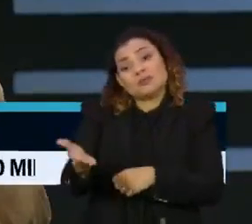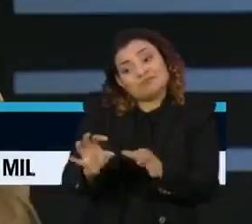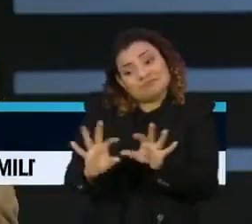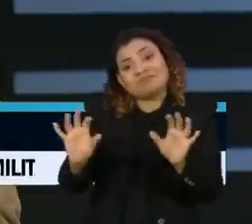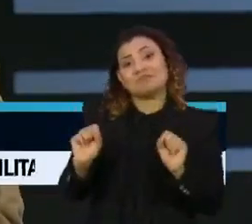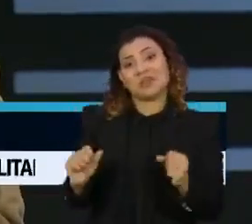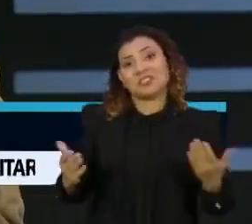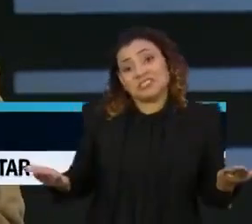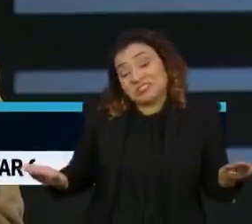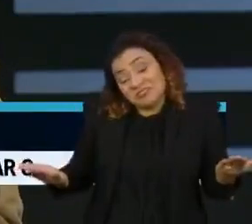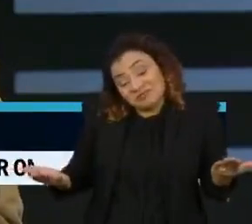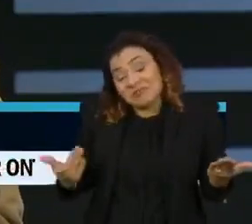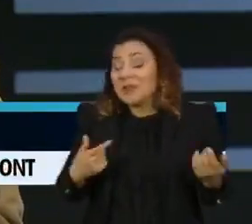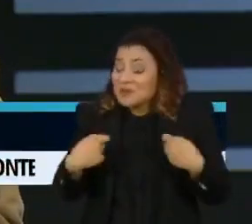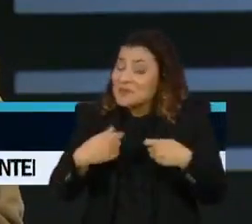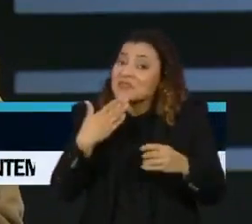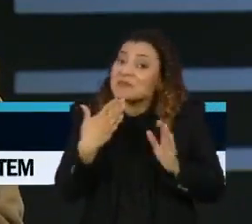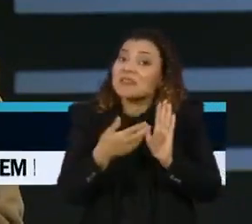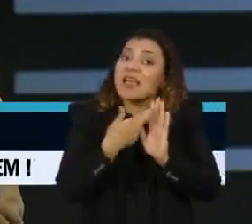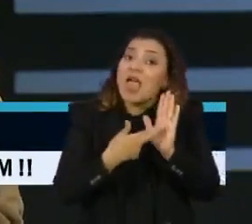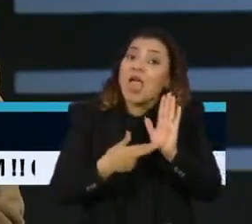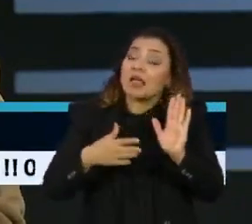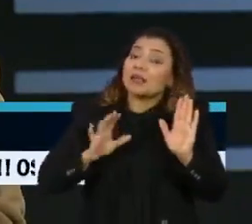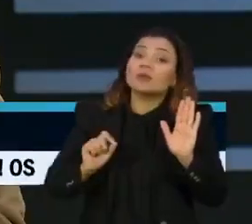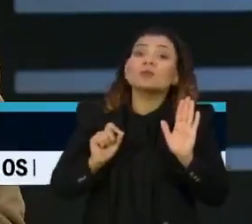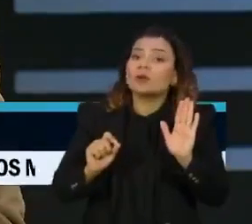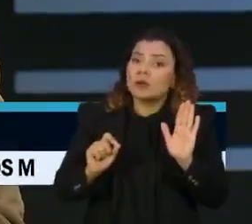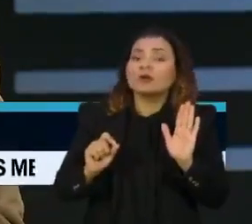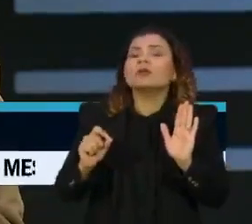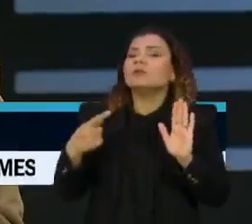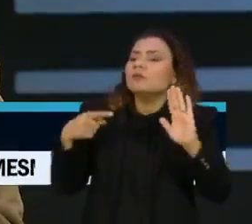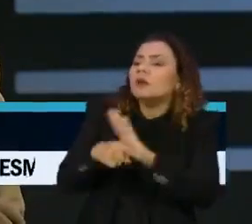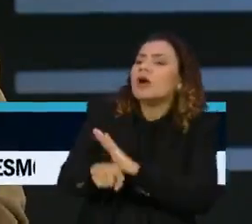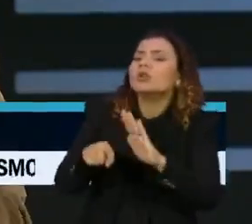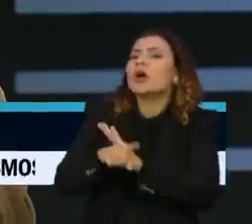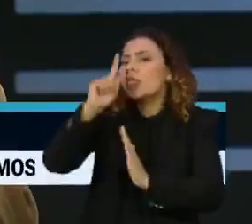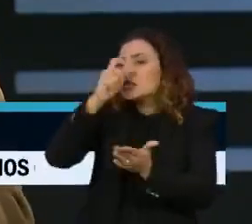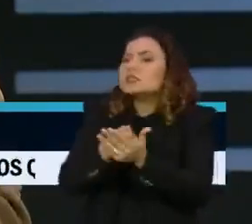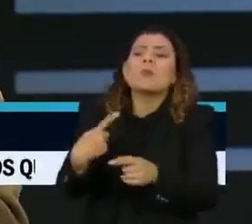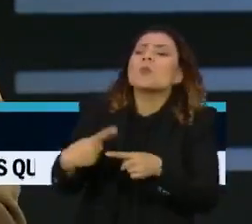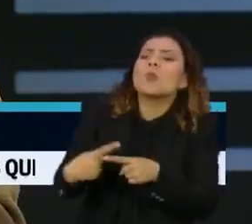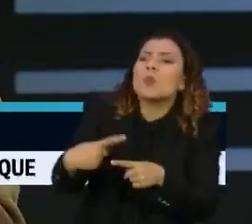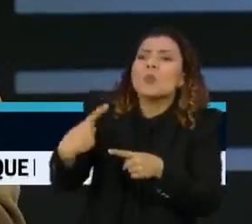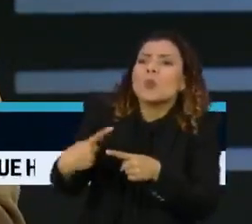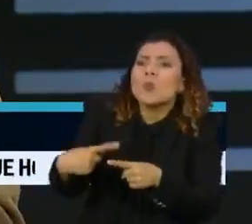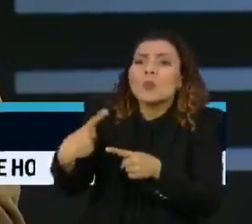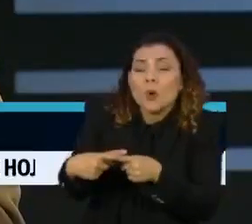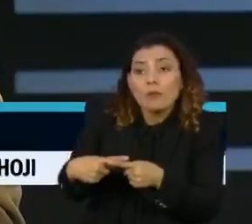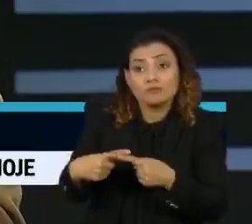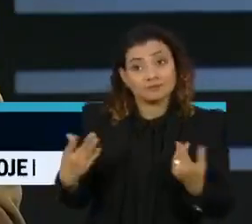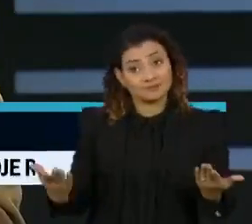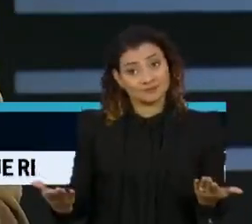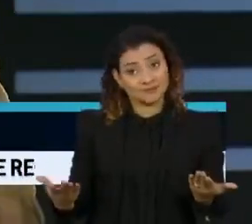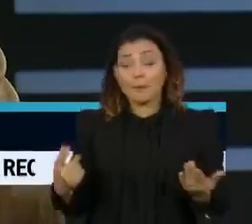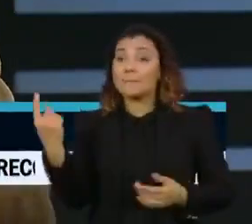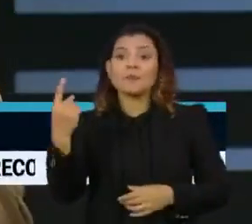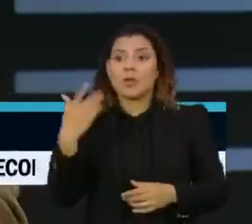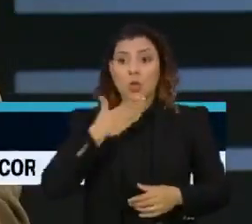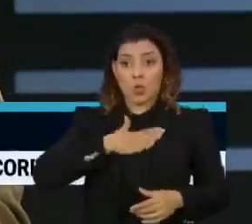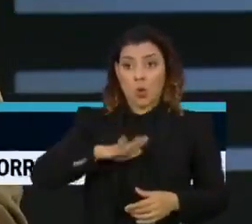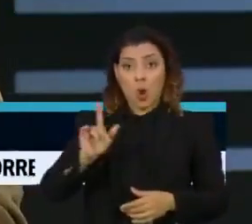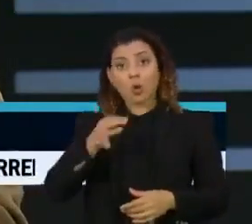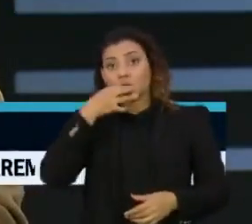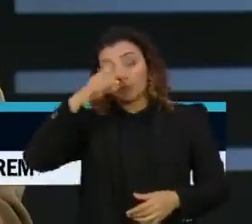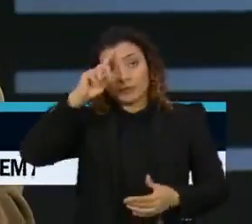então eu tenho que buscar as regras que me que me permitem questionar essa decisão então é uma coisa não gostar do decisão do do